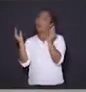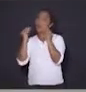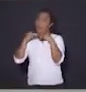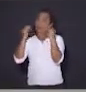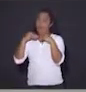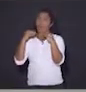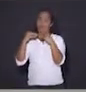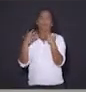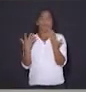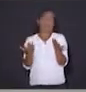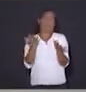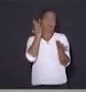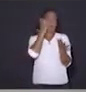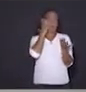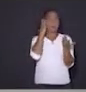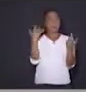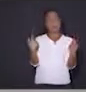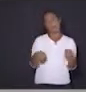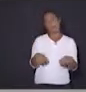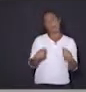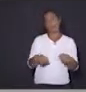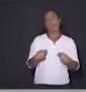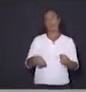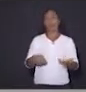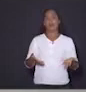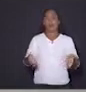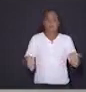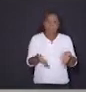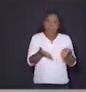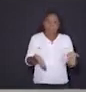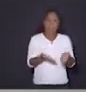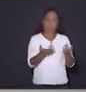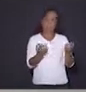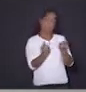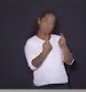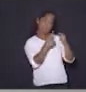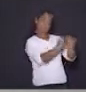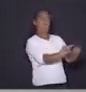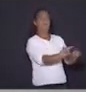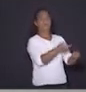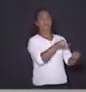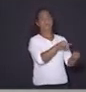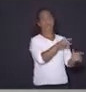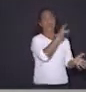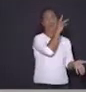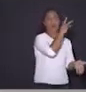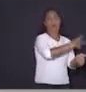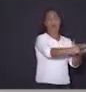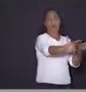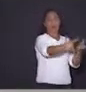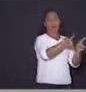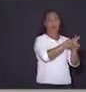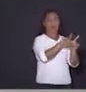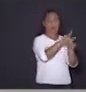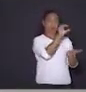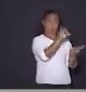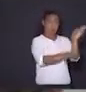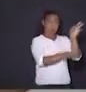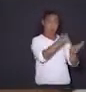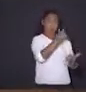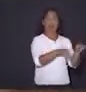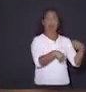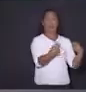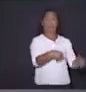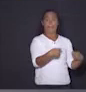é preciso haver enfim iniciativas de combate a esse discurso de ódio eo judiciário tem que ser envolvido nisso no combate à